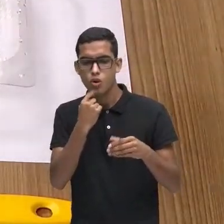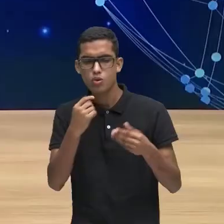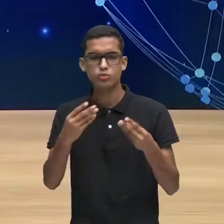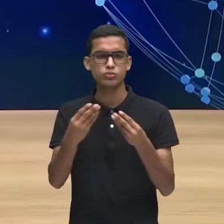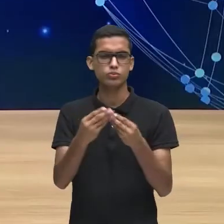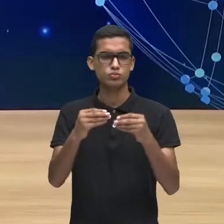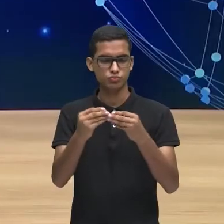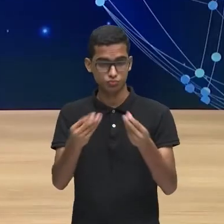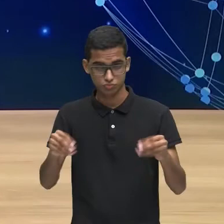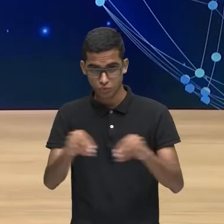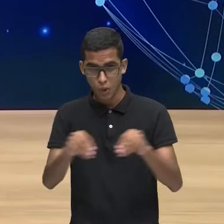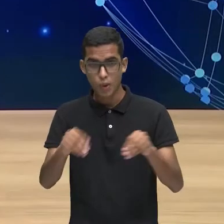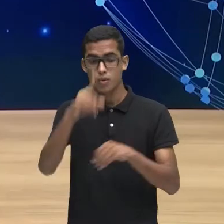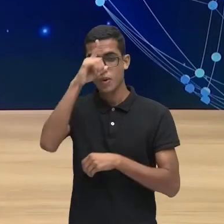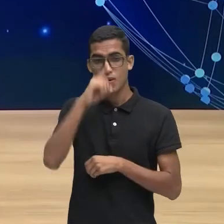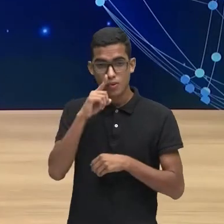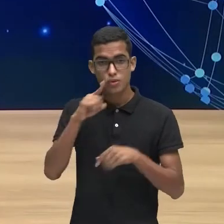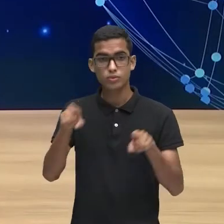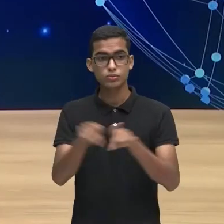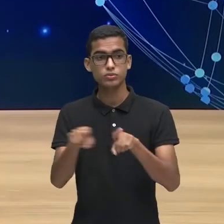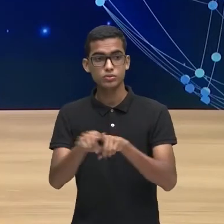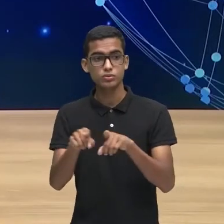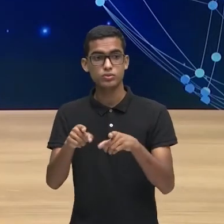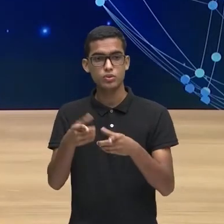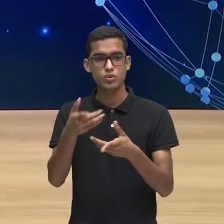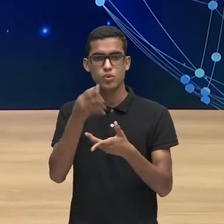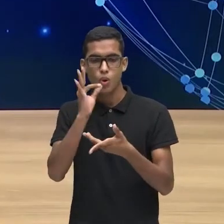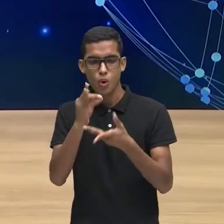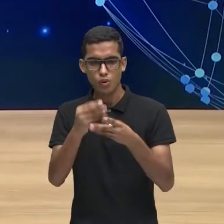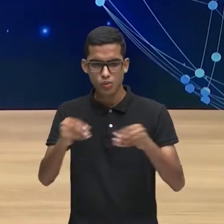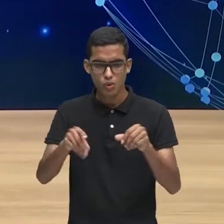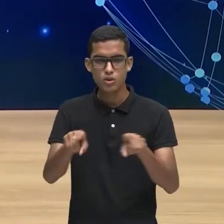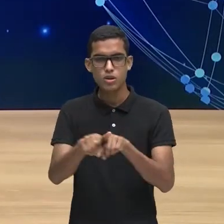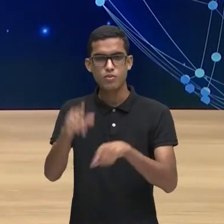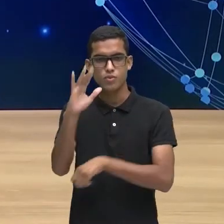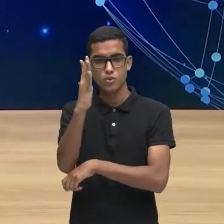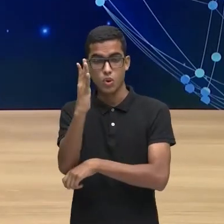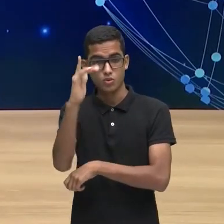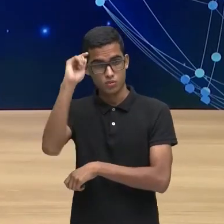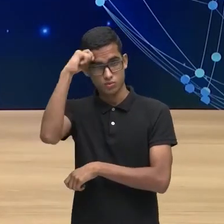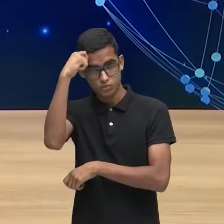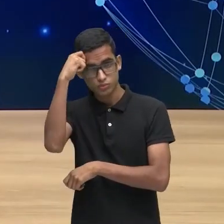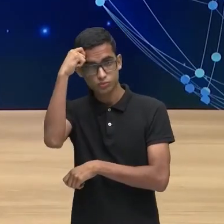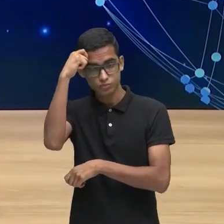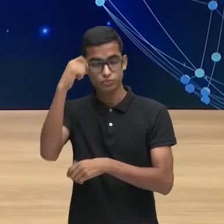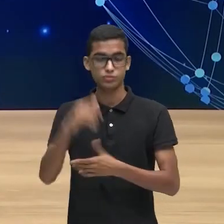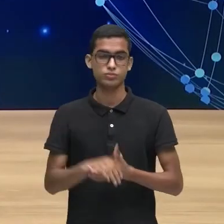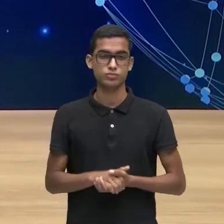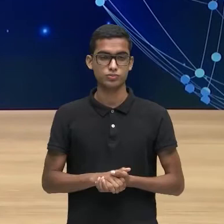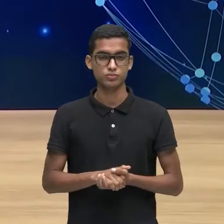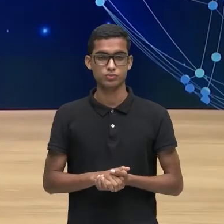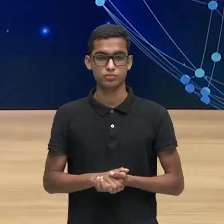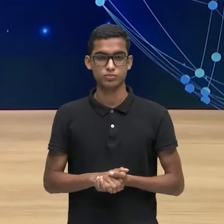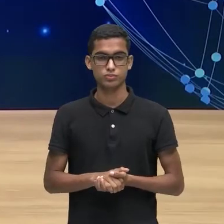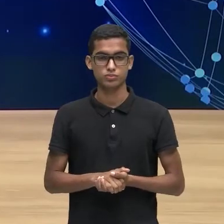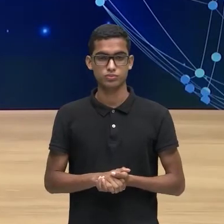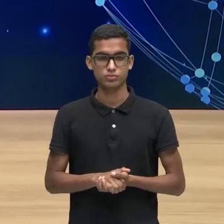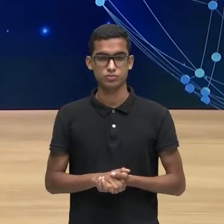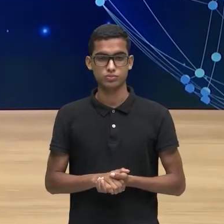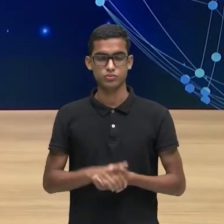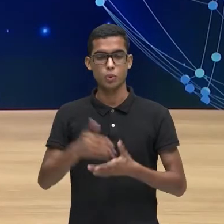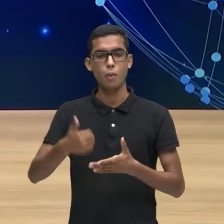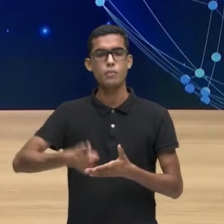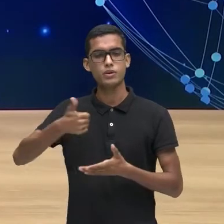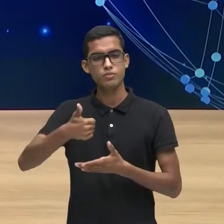carvão. E nós vamos fazer uma tinta a partir desse pigmento natural. Nós vamos utilizar o